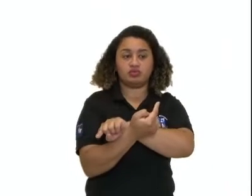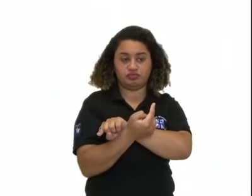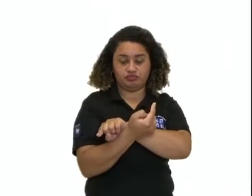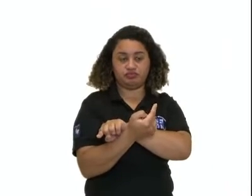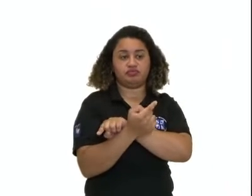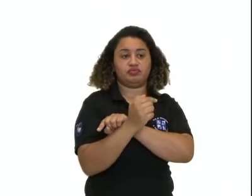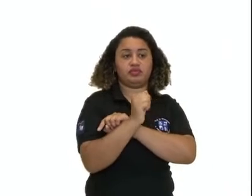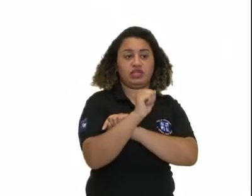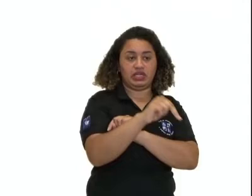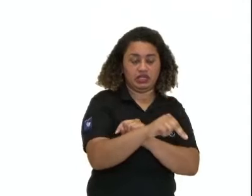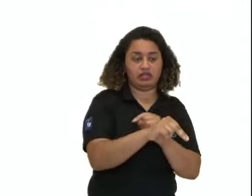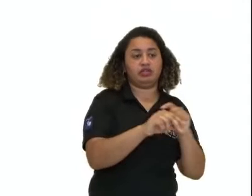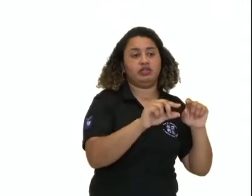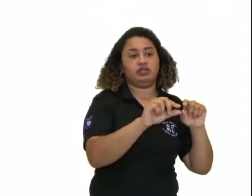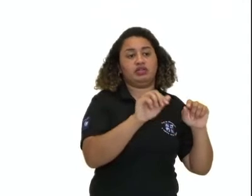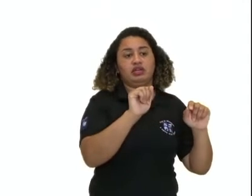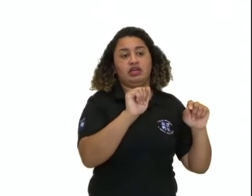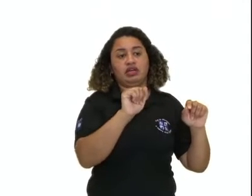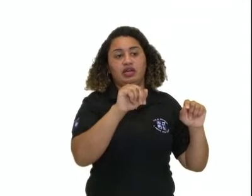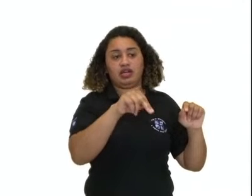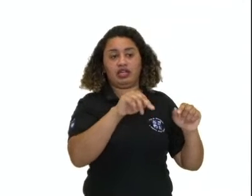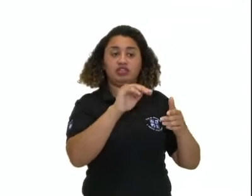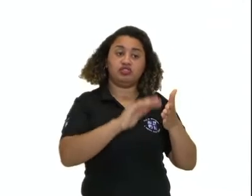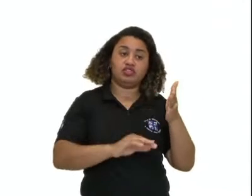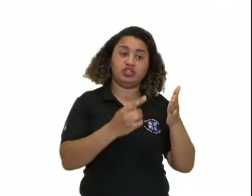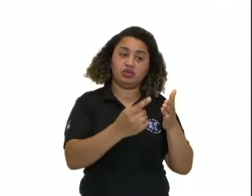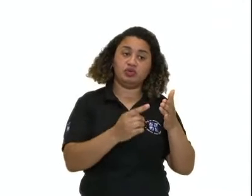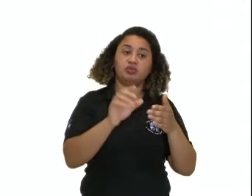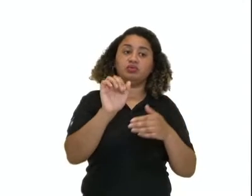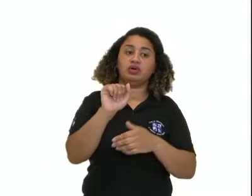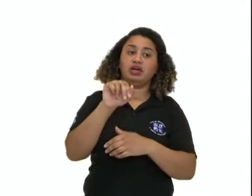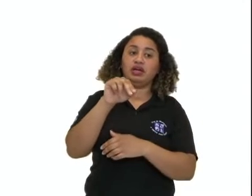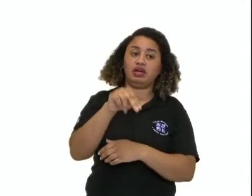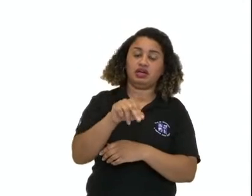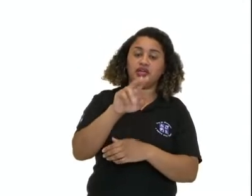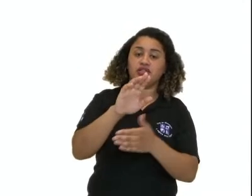Então, ó, AN mais AN-1,